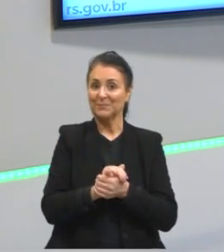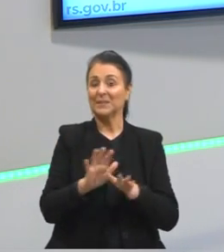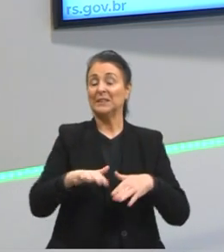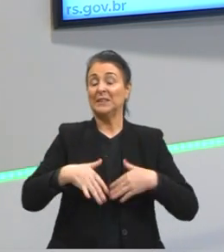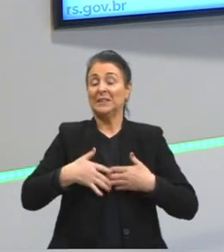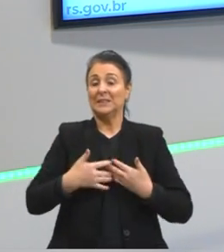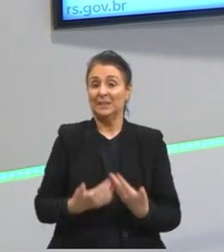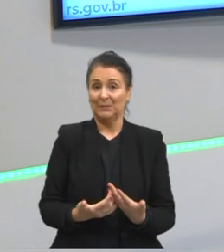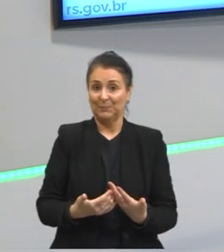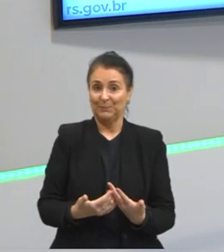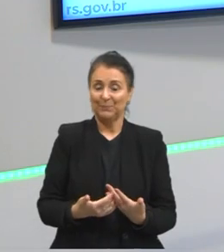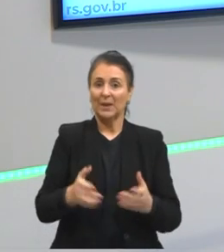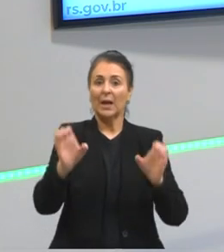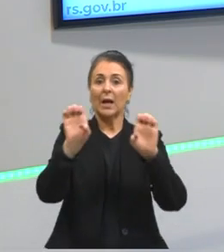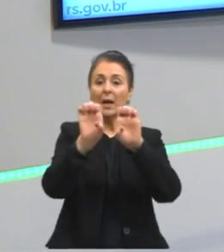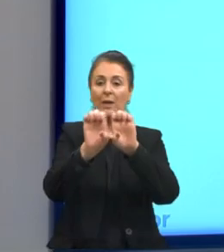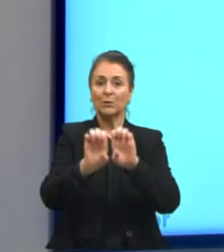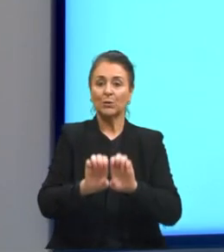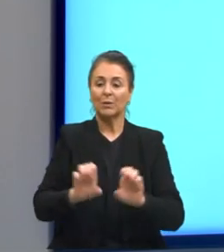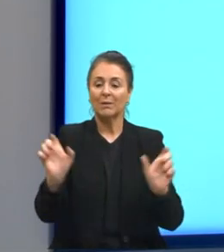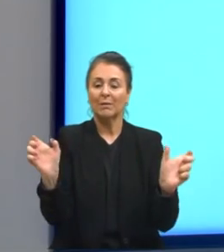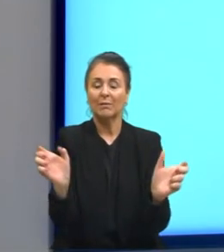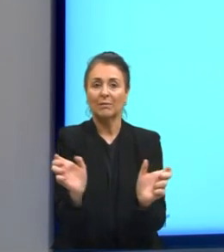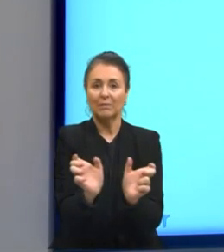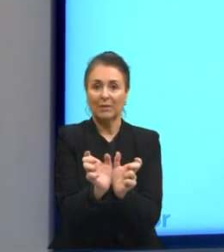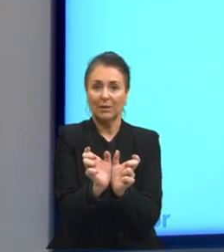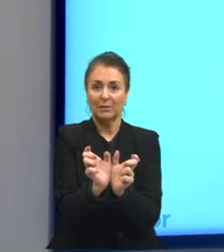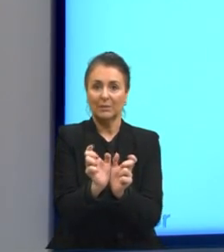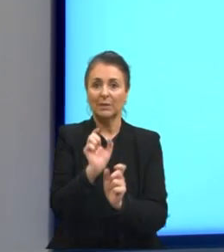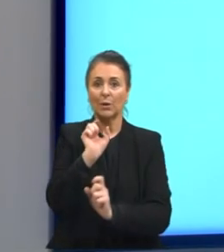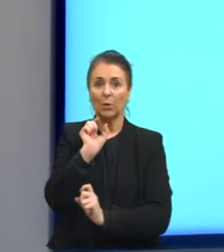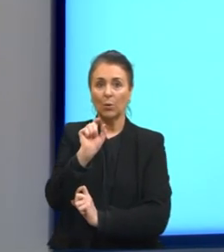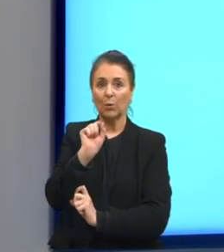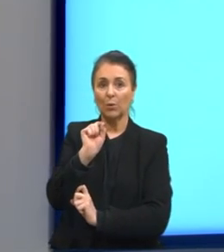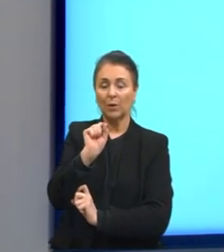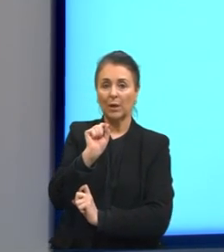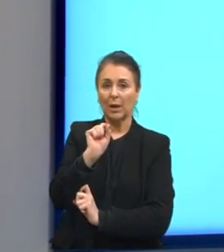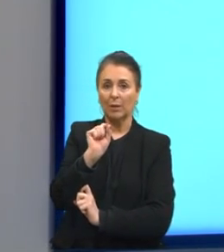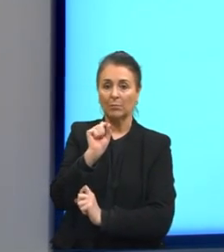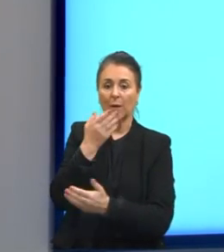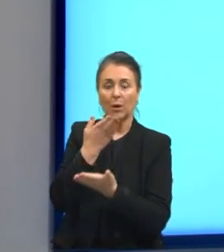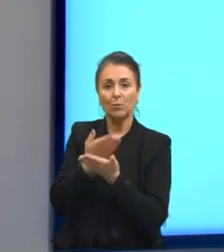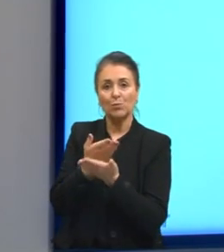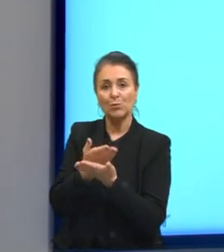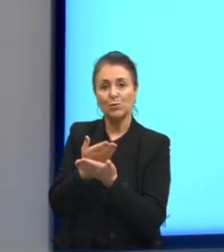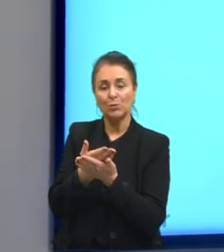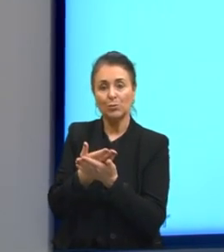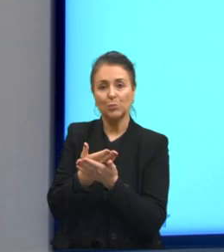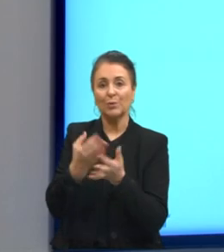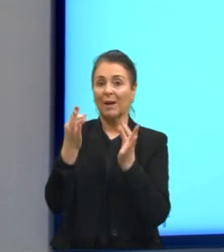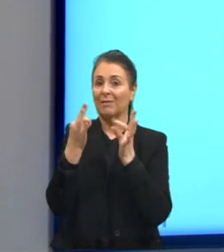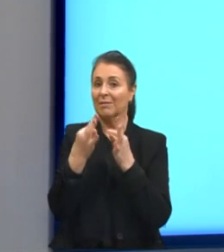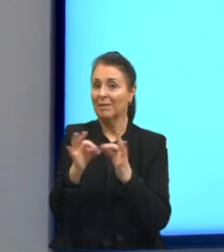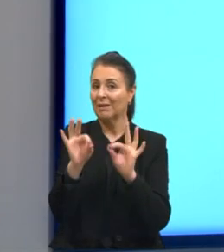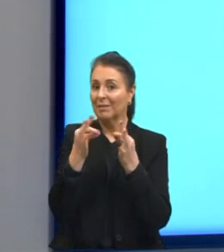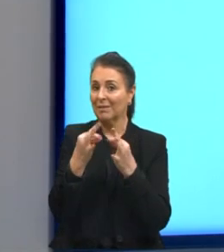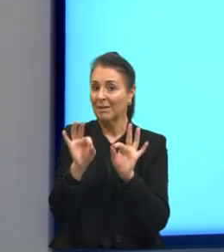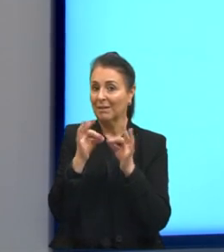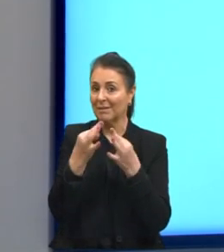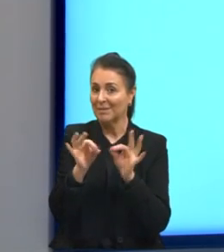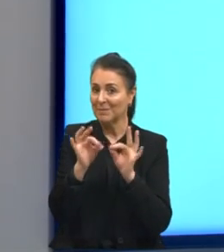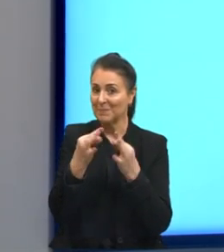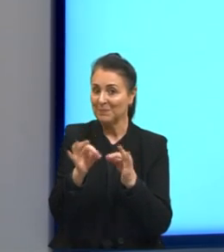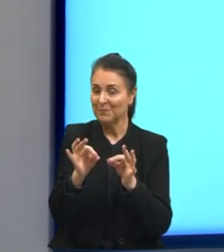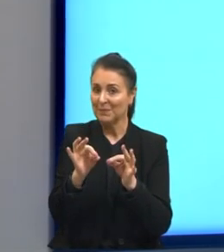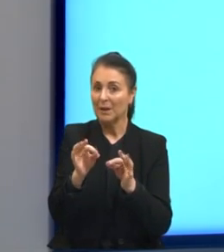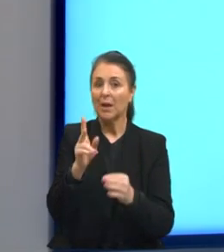a estrutura da frase, então, vai ser o alvo dos estudos da sintaxe. E eu